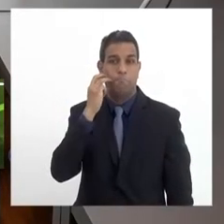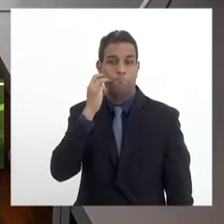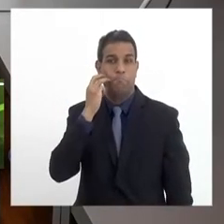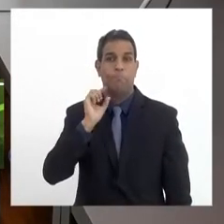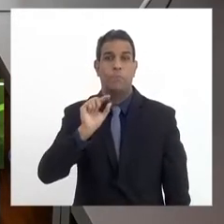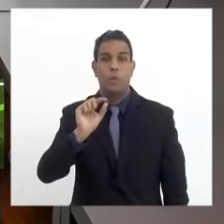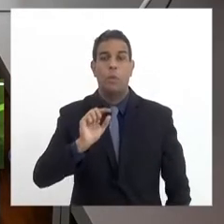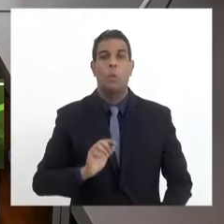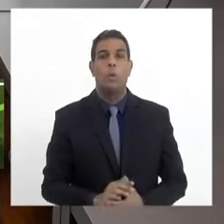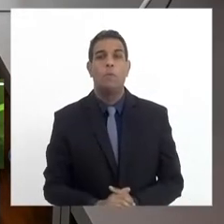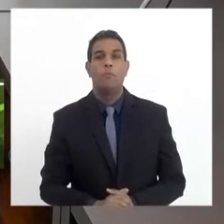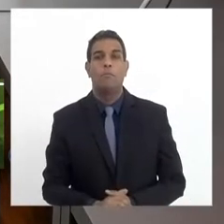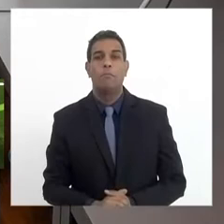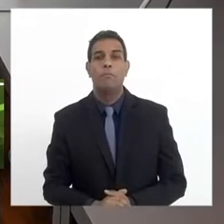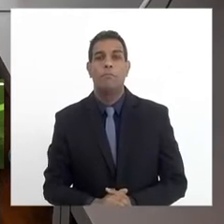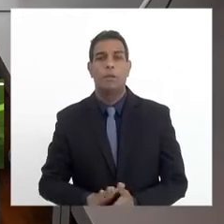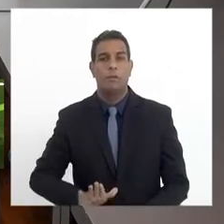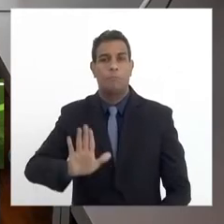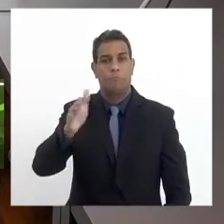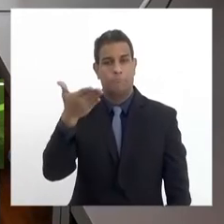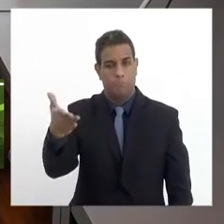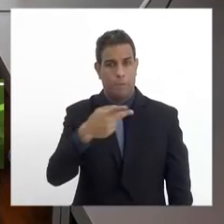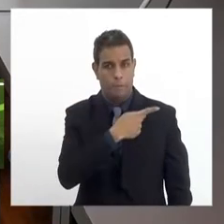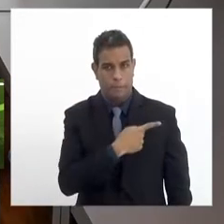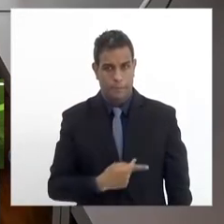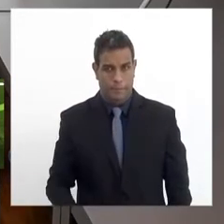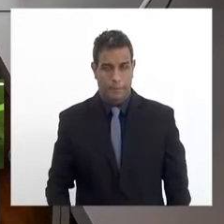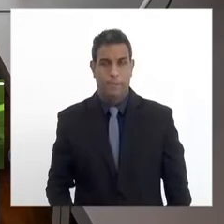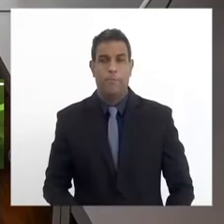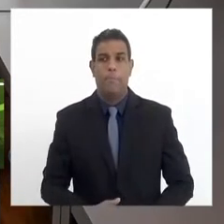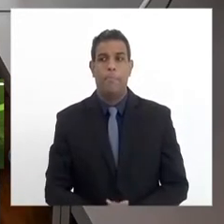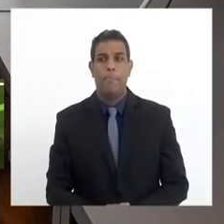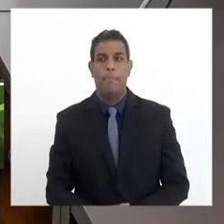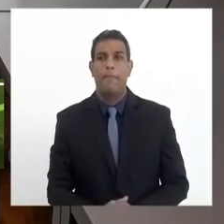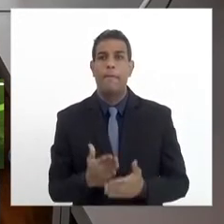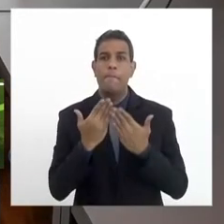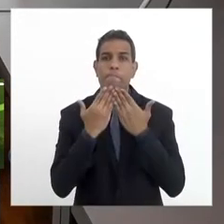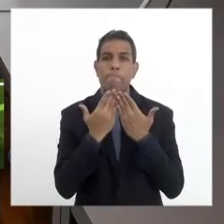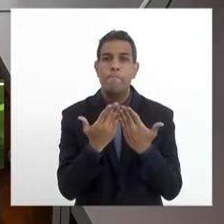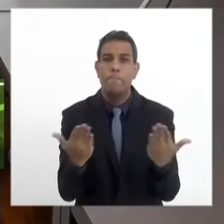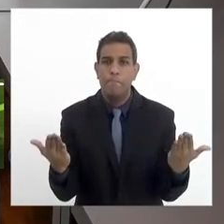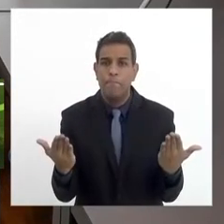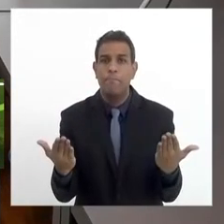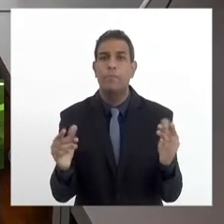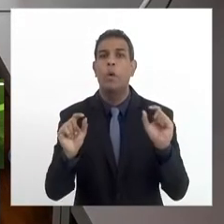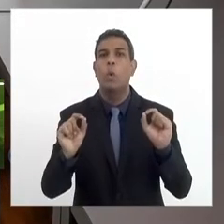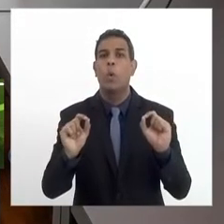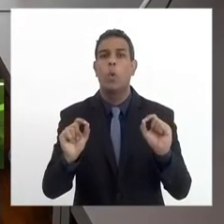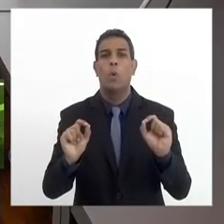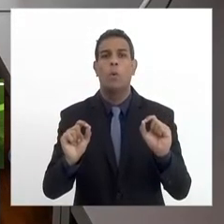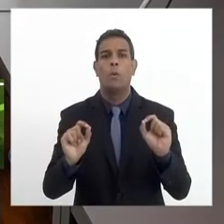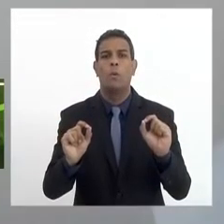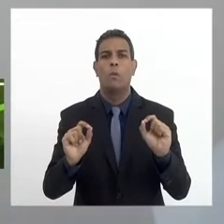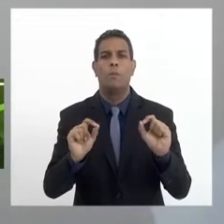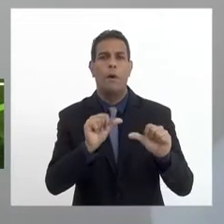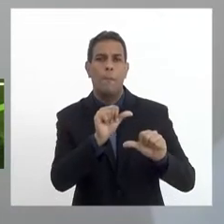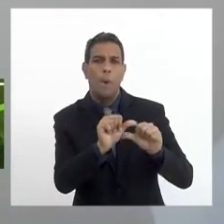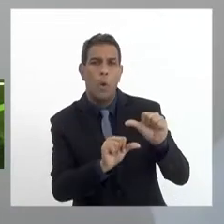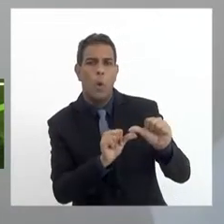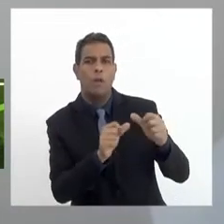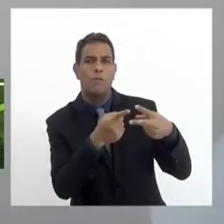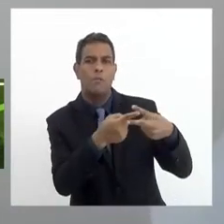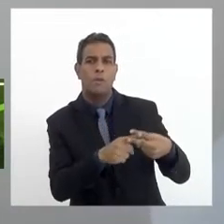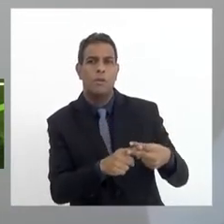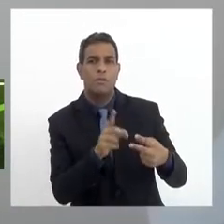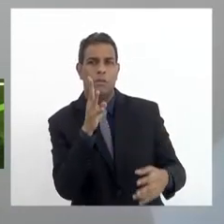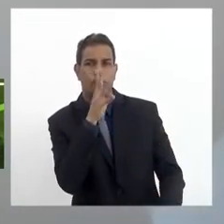Primeiro aspecto da questão de ordem, deputado Márcio Pacheco. Permitir que Vossa Excelência faça uma pequena correção, porque por